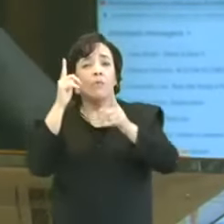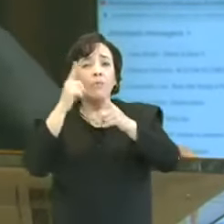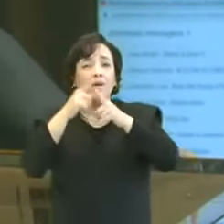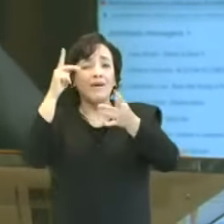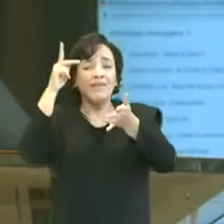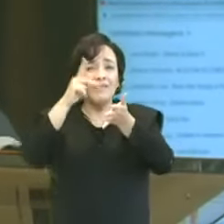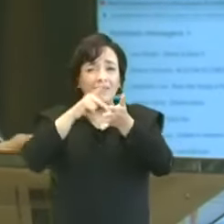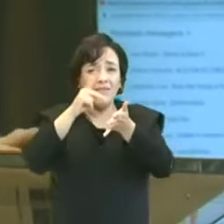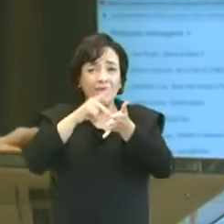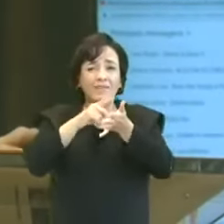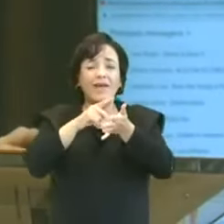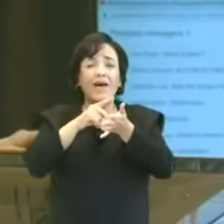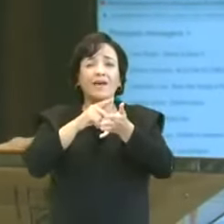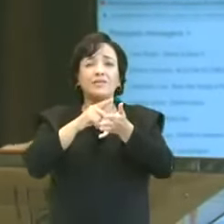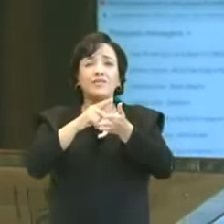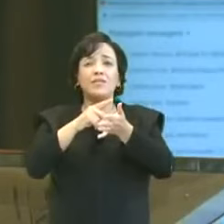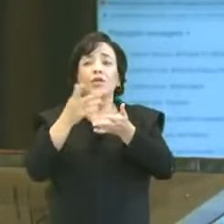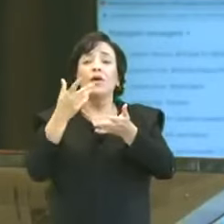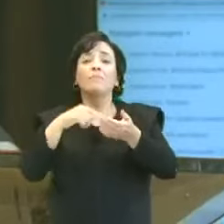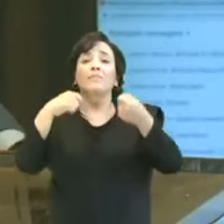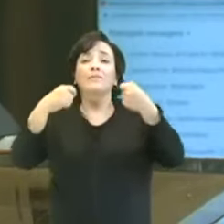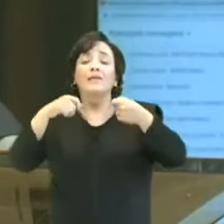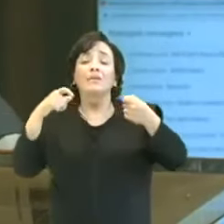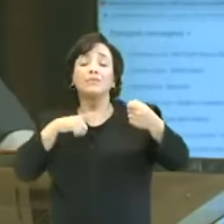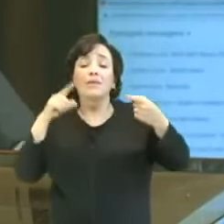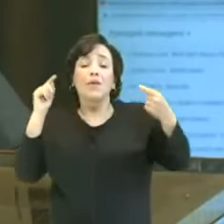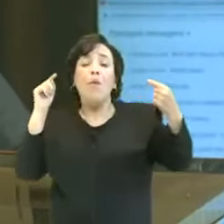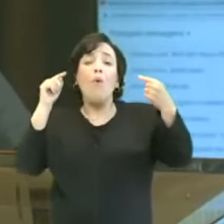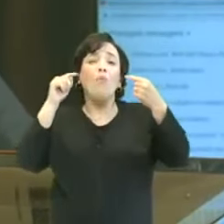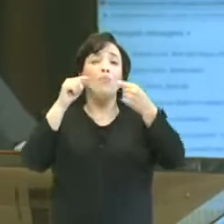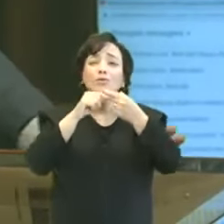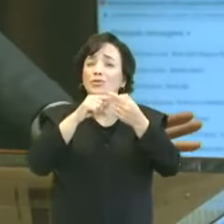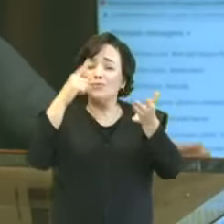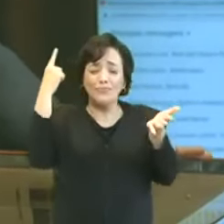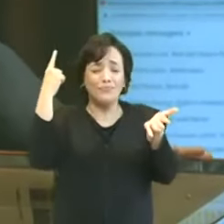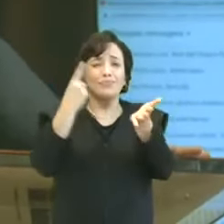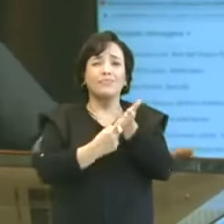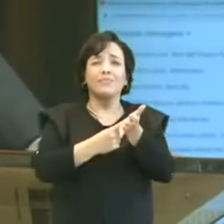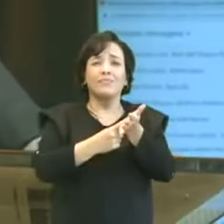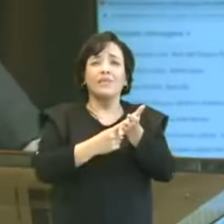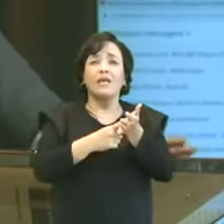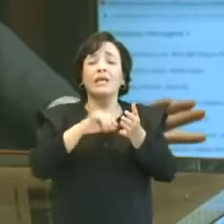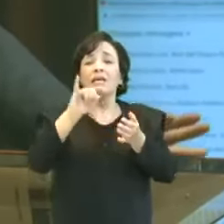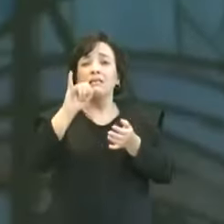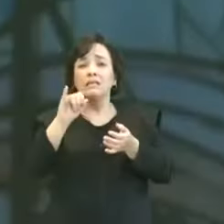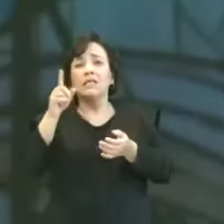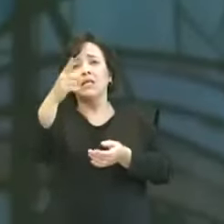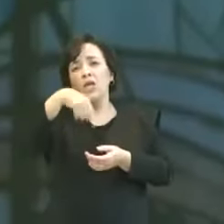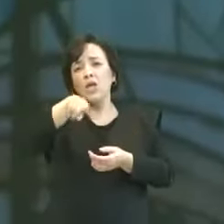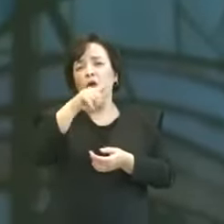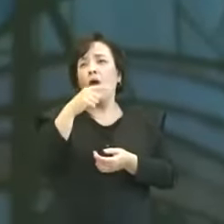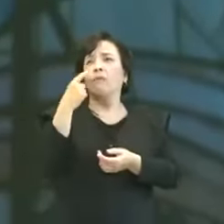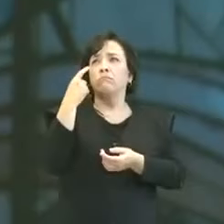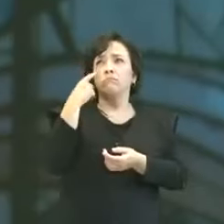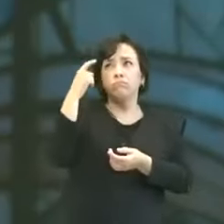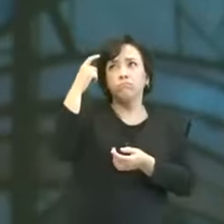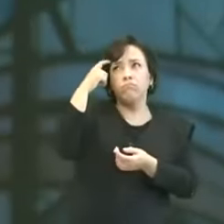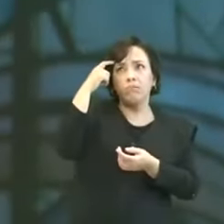verdade, sinceramente, se analisarmos a nossa agenda, aonde investimos e empregamos os nossos